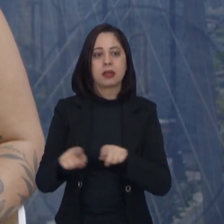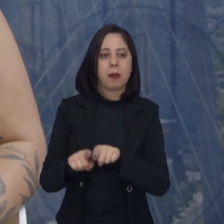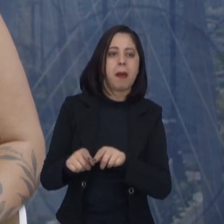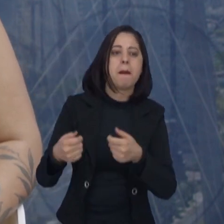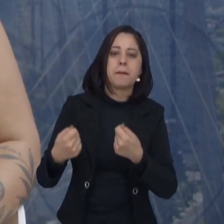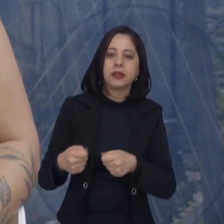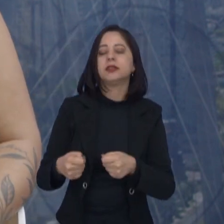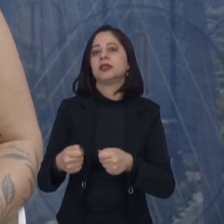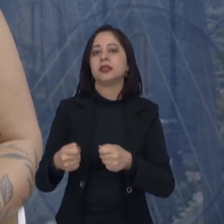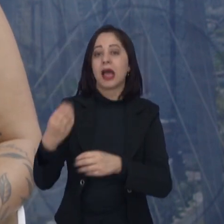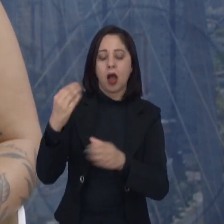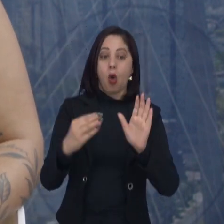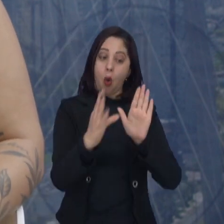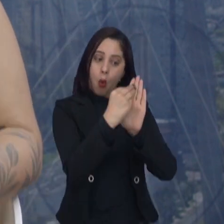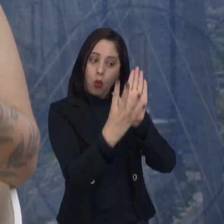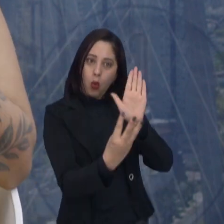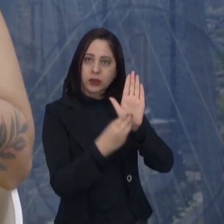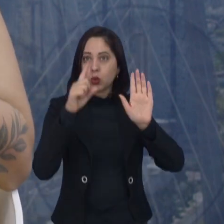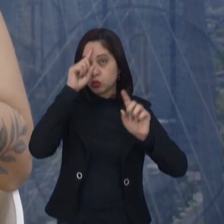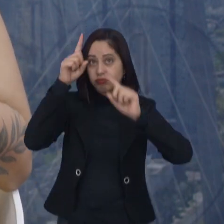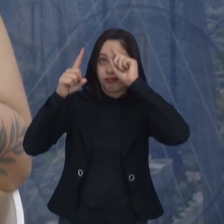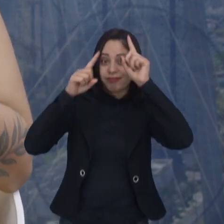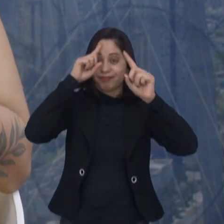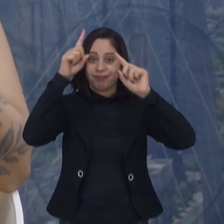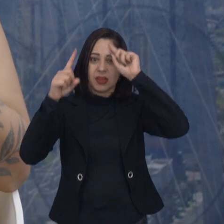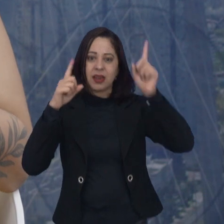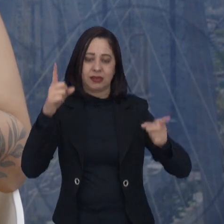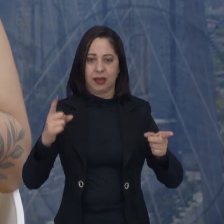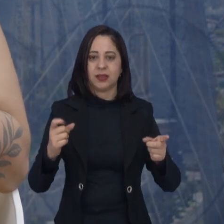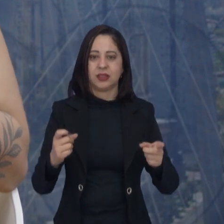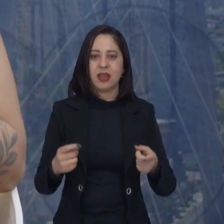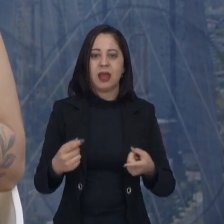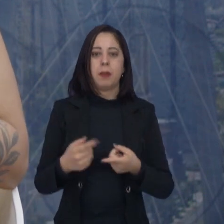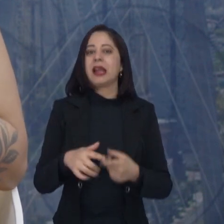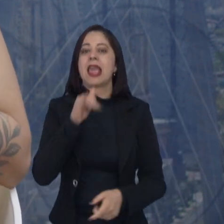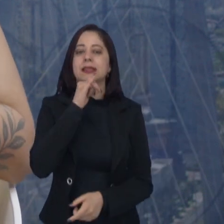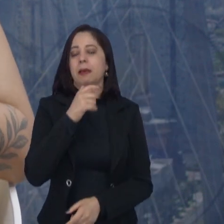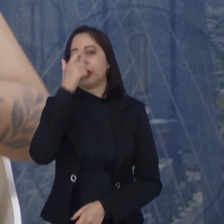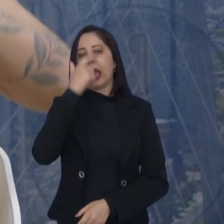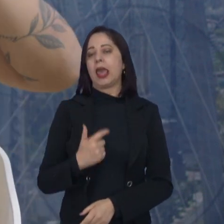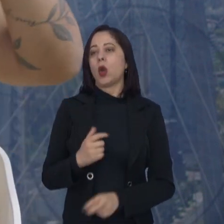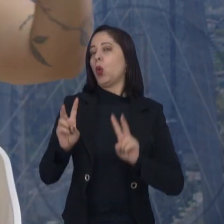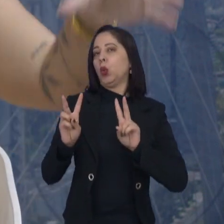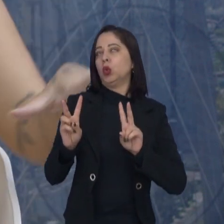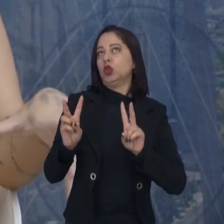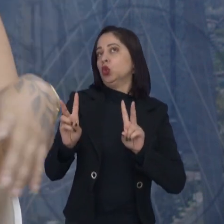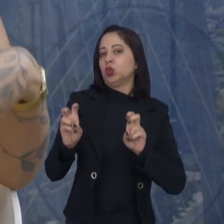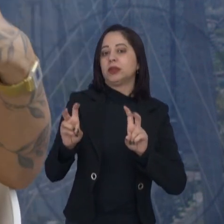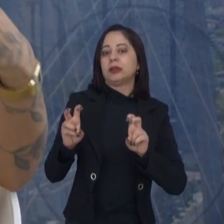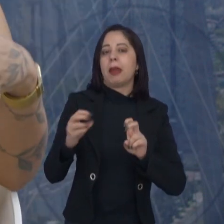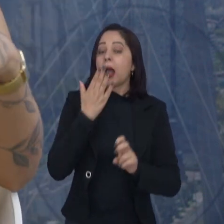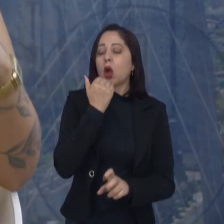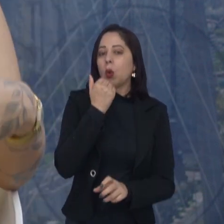esse conteúdo com criatividade. Então, hoje eu vejo que as pessoas, elas esperam muito, eu sou do nicho de gastronomia, então eu vou esperar aquele